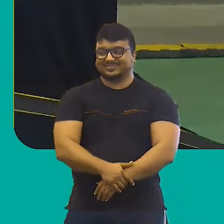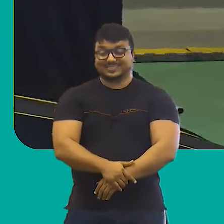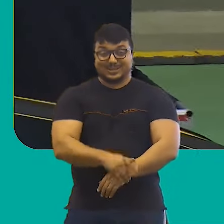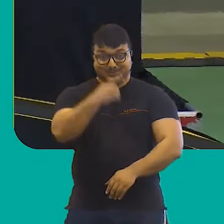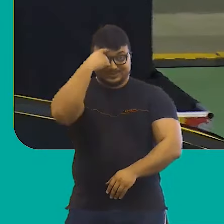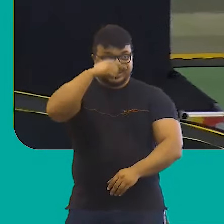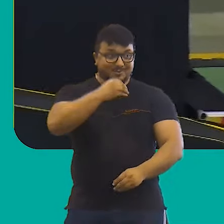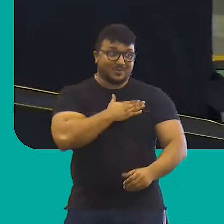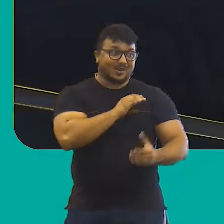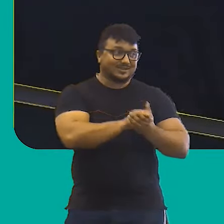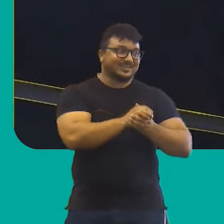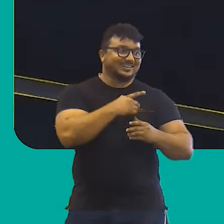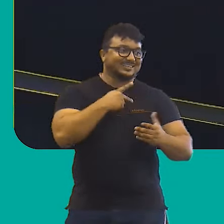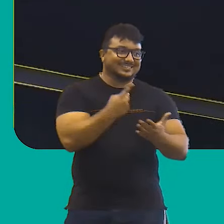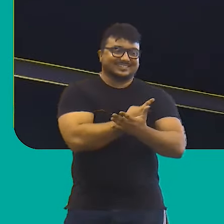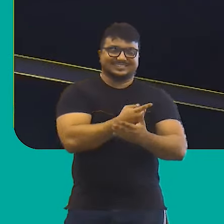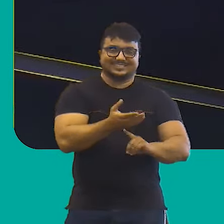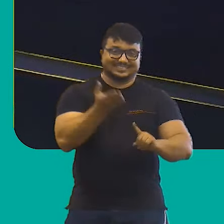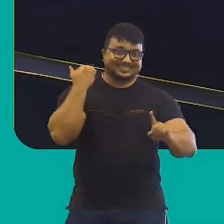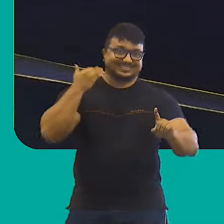no meu primeiro casamento. Voltando aqui.